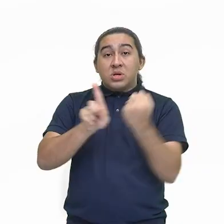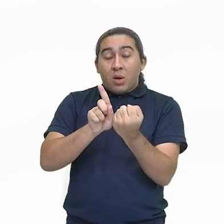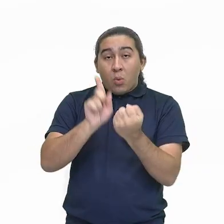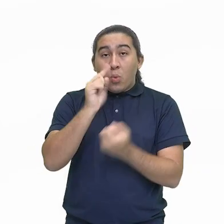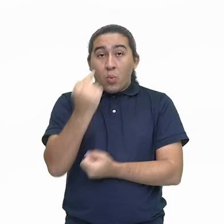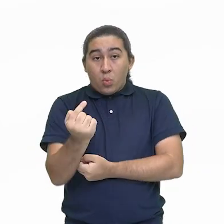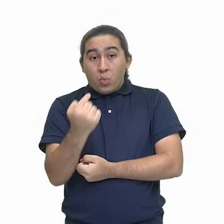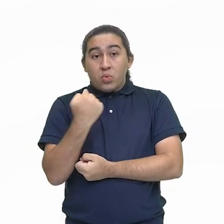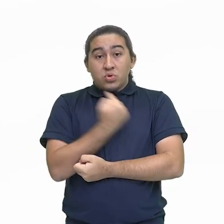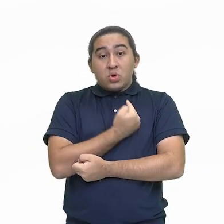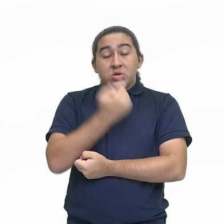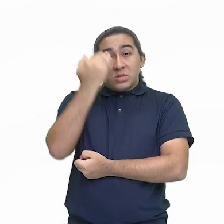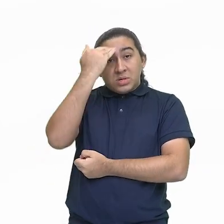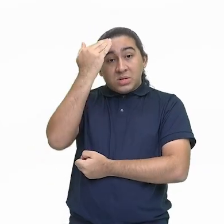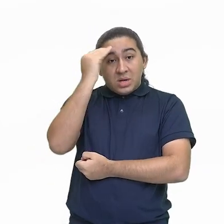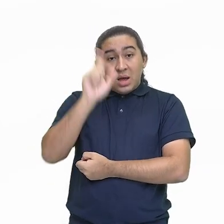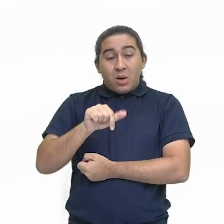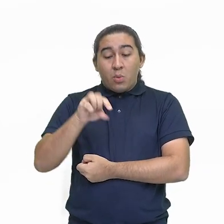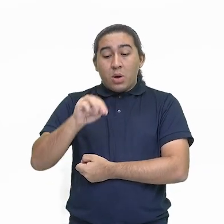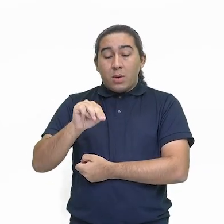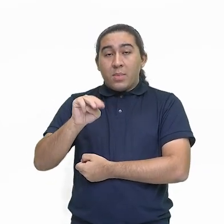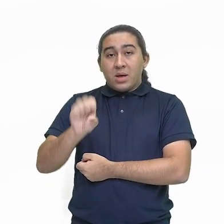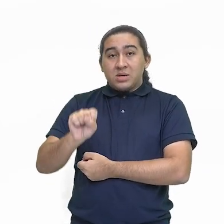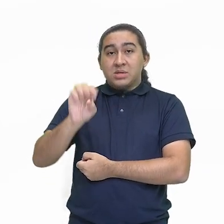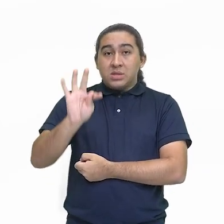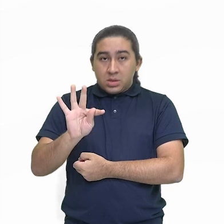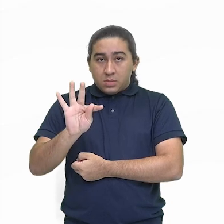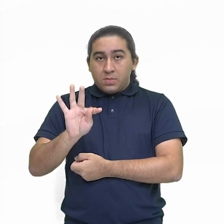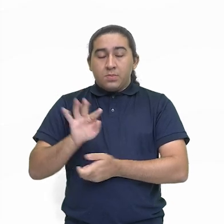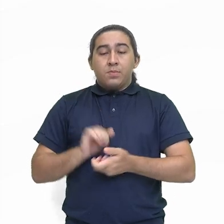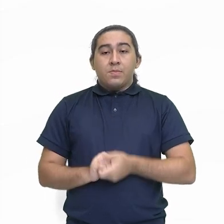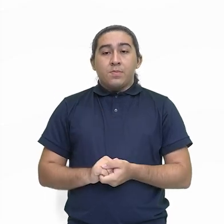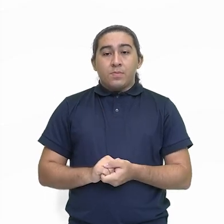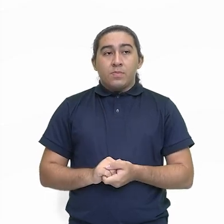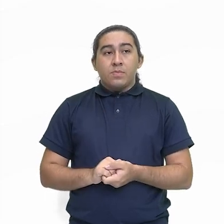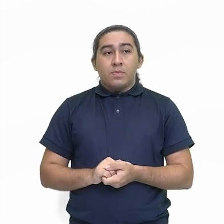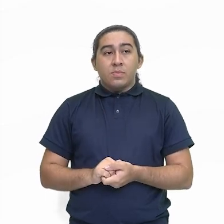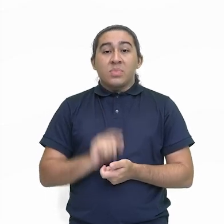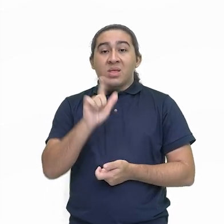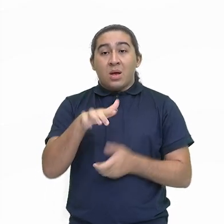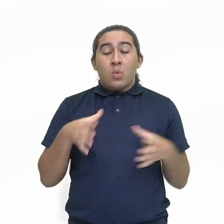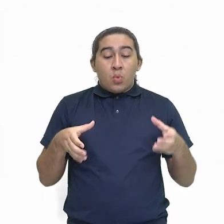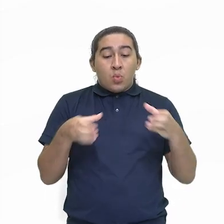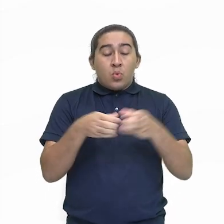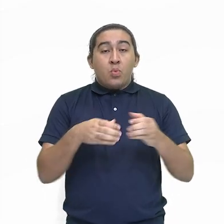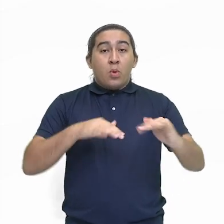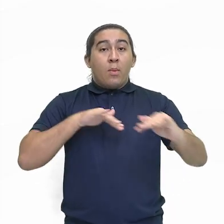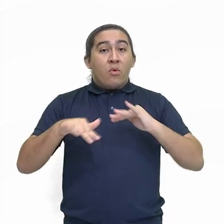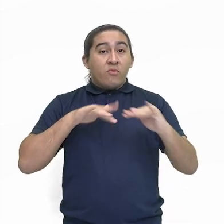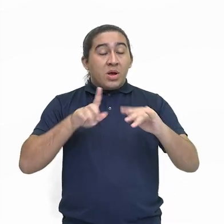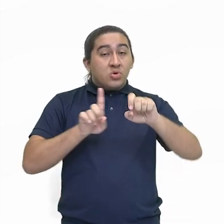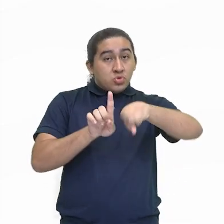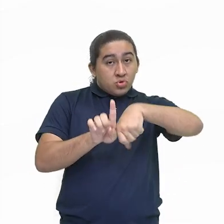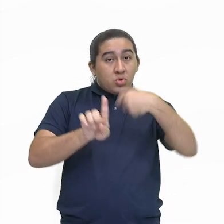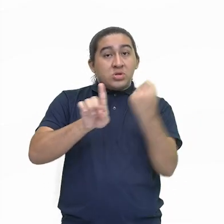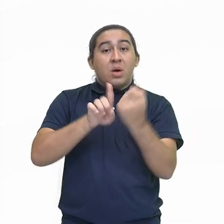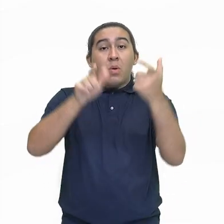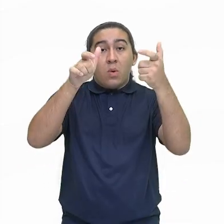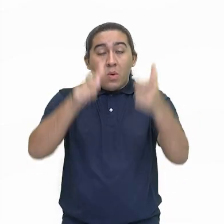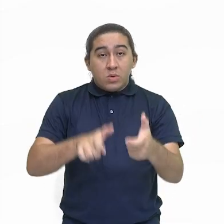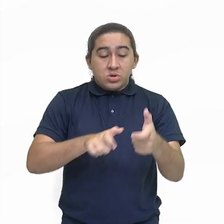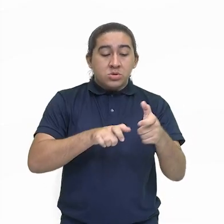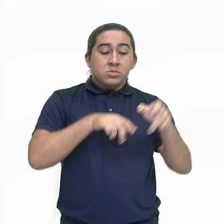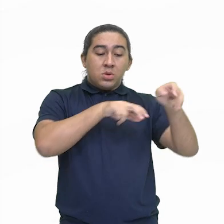dos movimentos dos trabalhadores rurais sem terra, né? Eles são um grupo, pessoal, de movimento social do campo, né, que